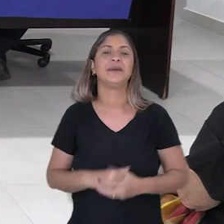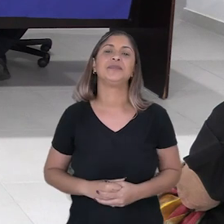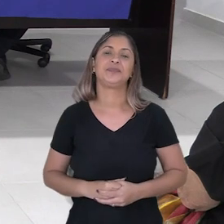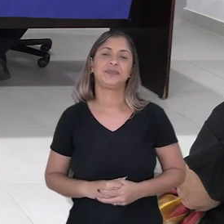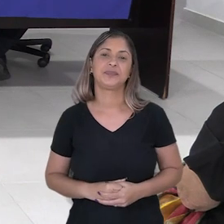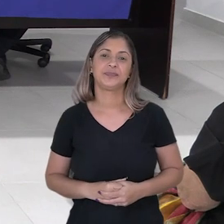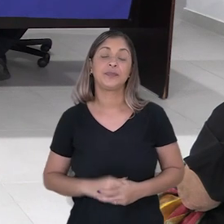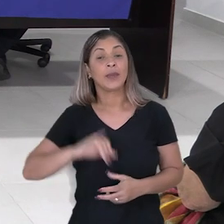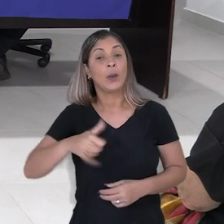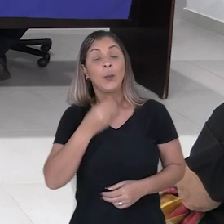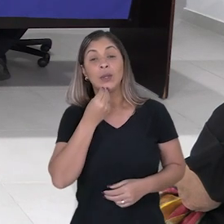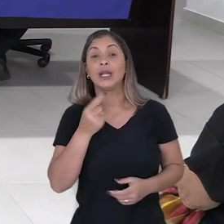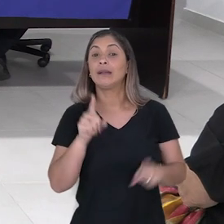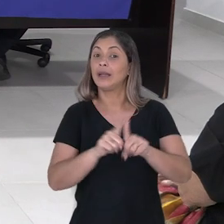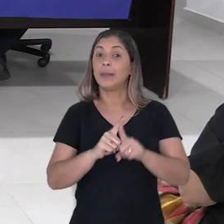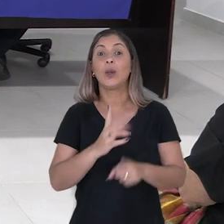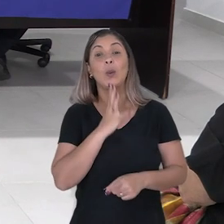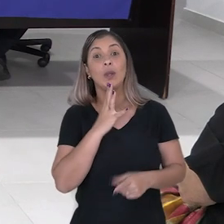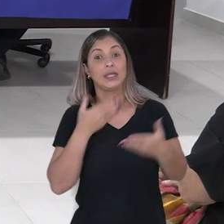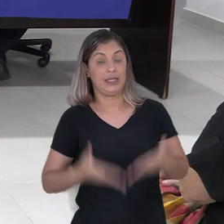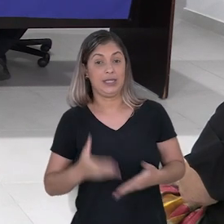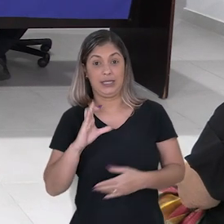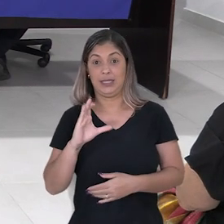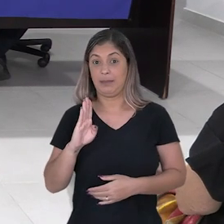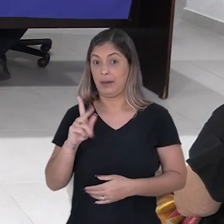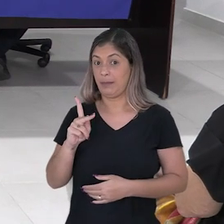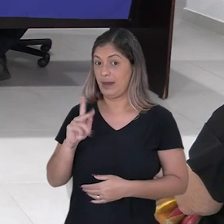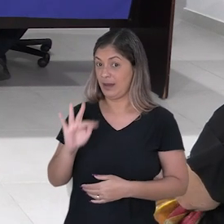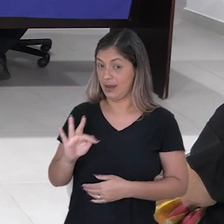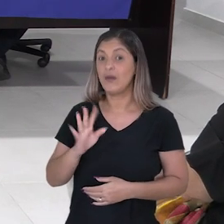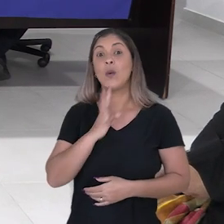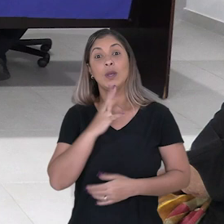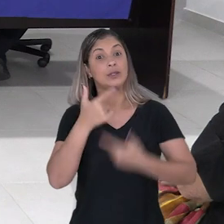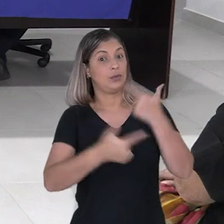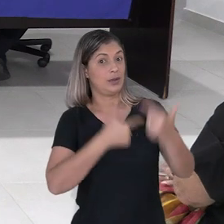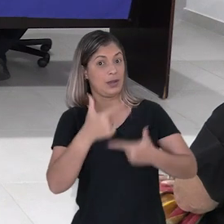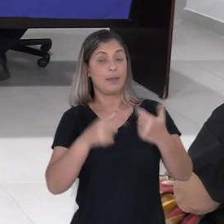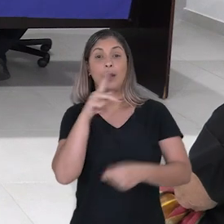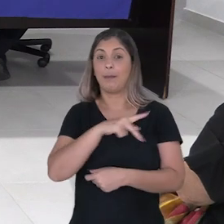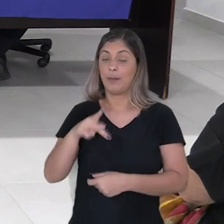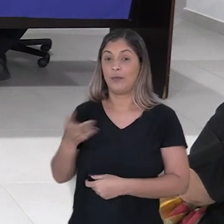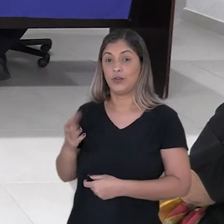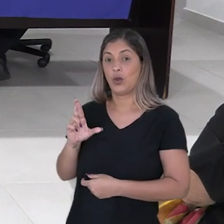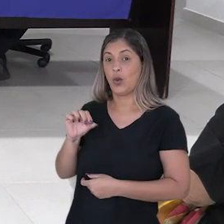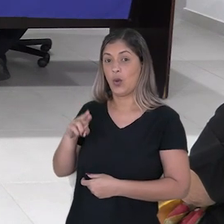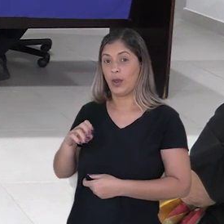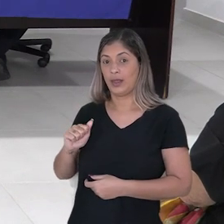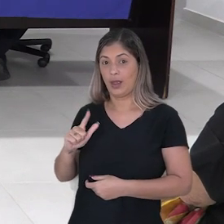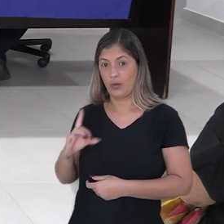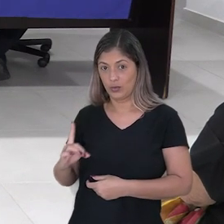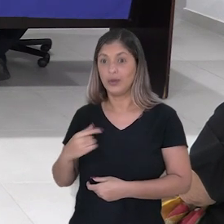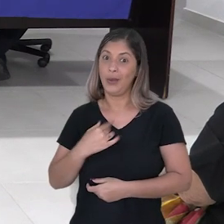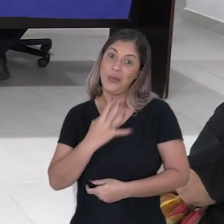a oportunidade de conhecer o CBPF, a oportunidade também de conhecer o trabalho do professor Scheller e, né, de certa